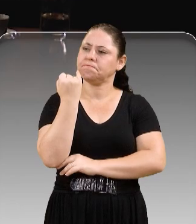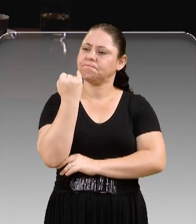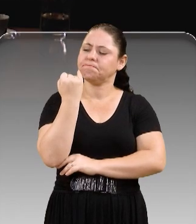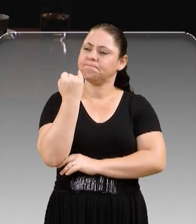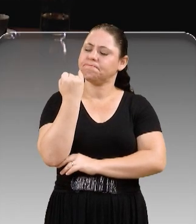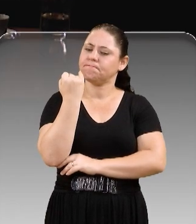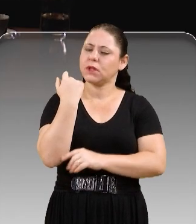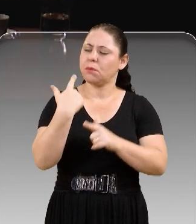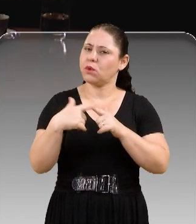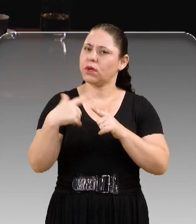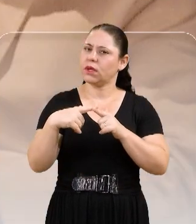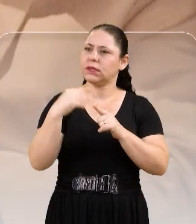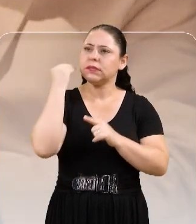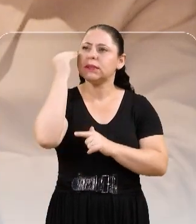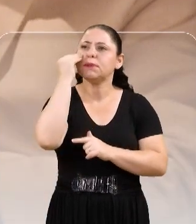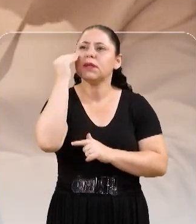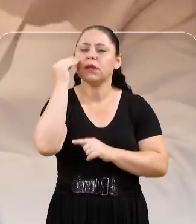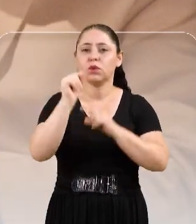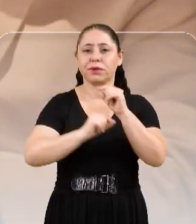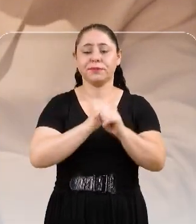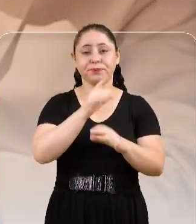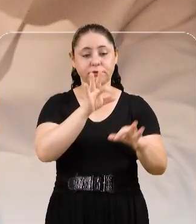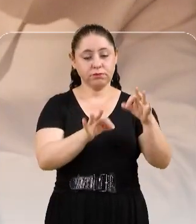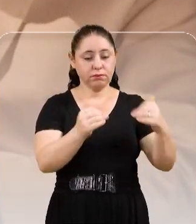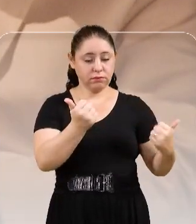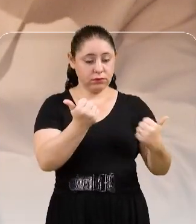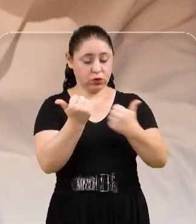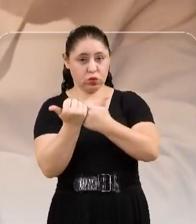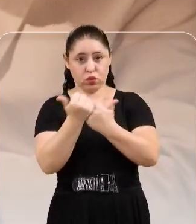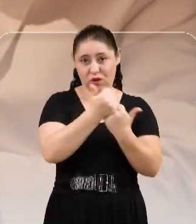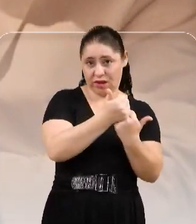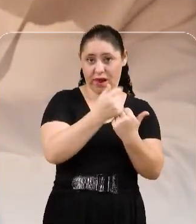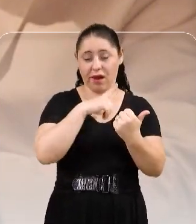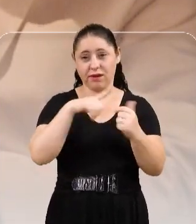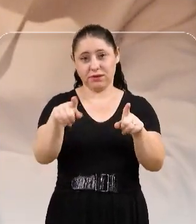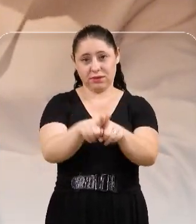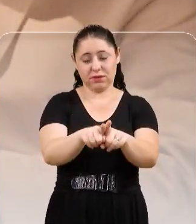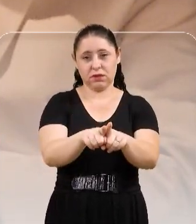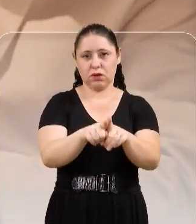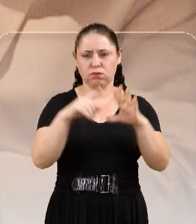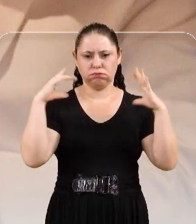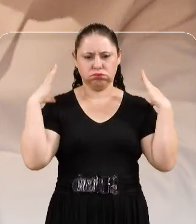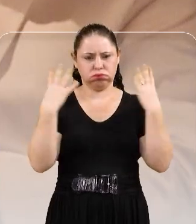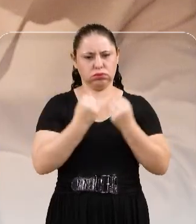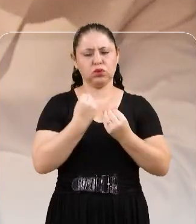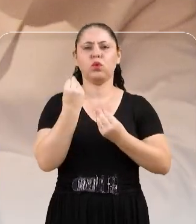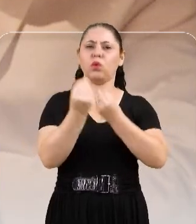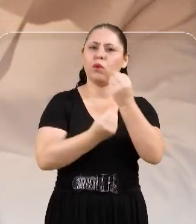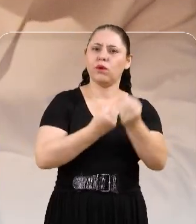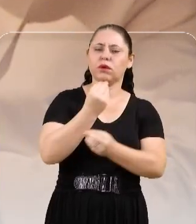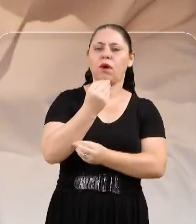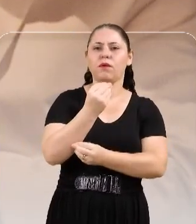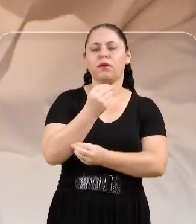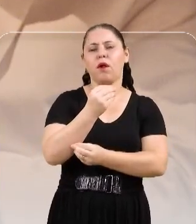ter sido juiz auxiliar de desembargadores como Rêmulo Leteliero,